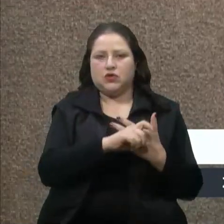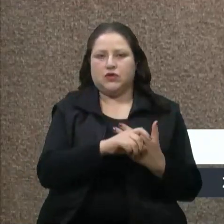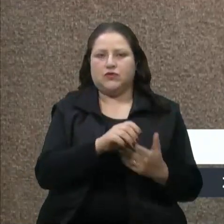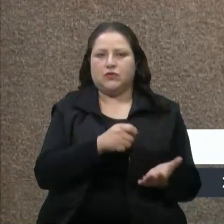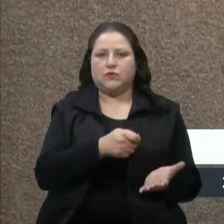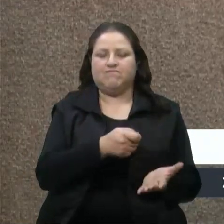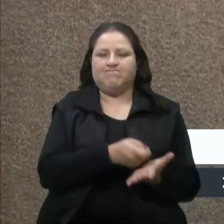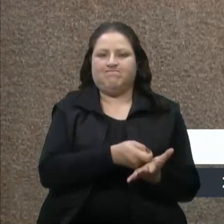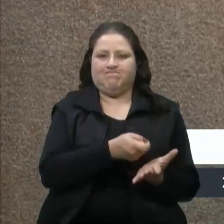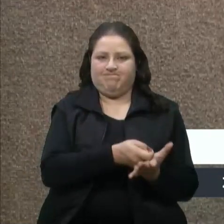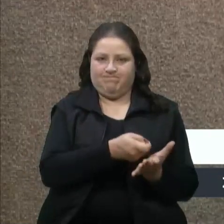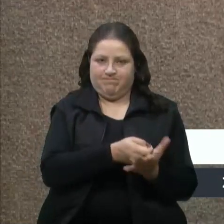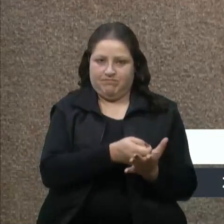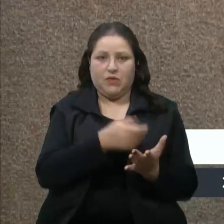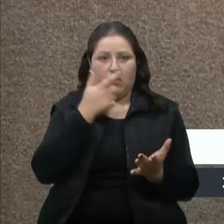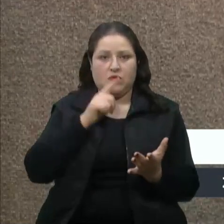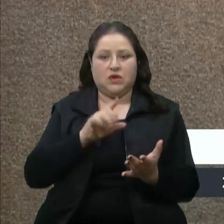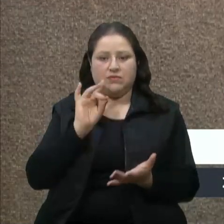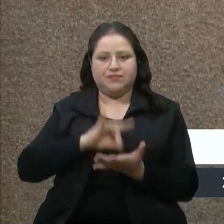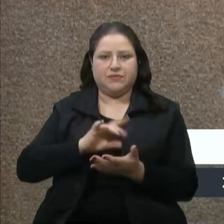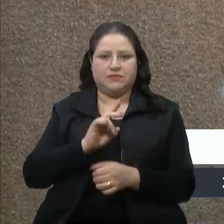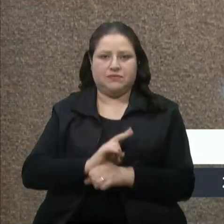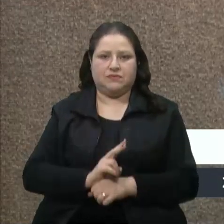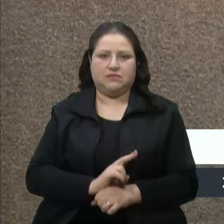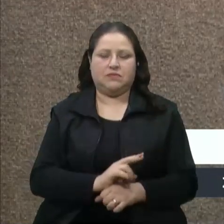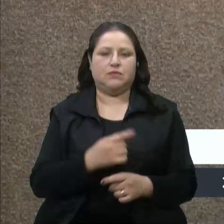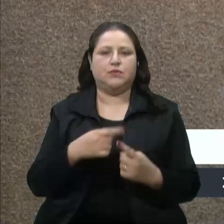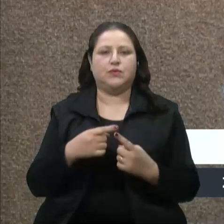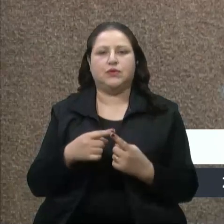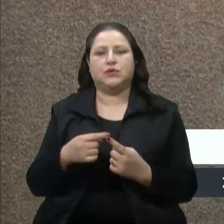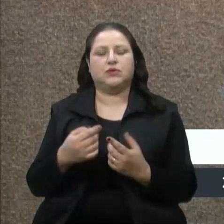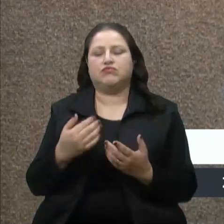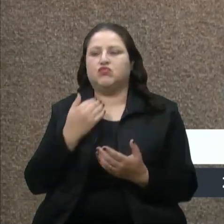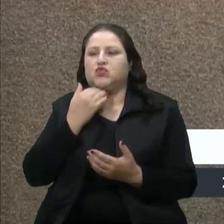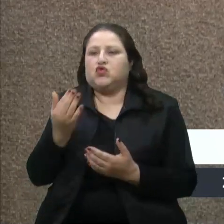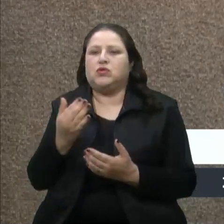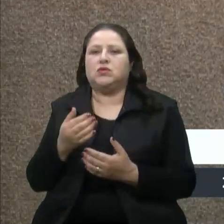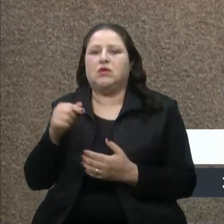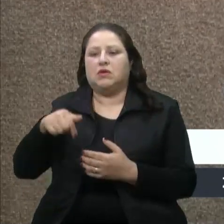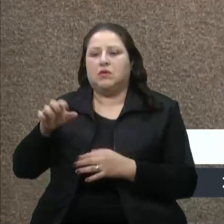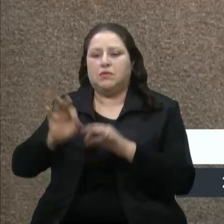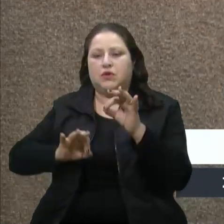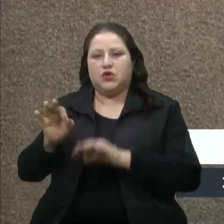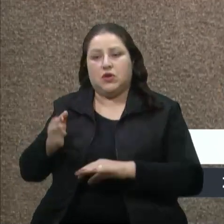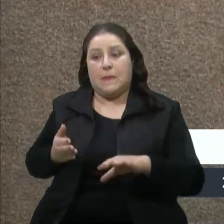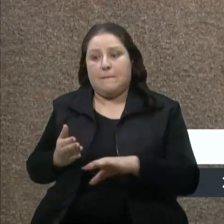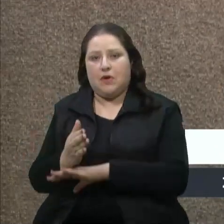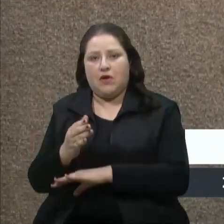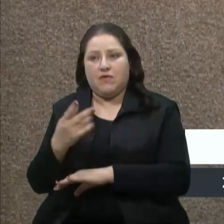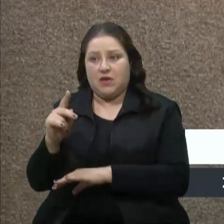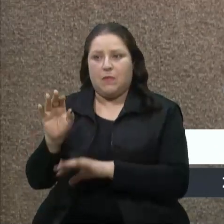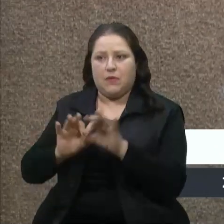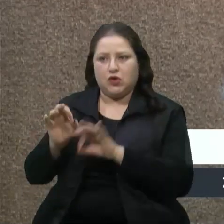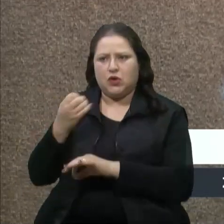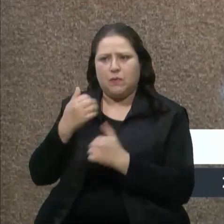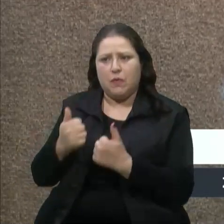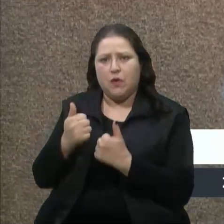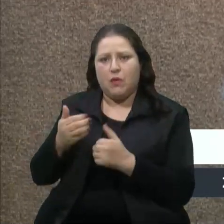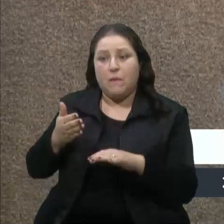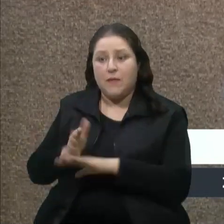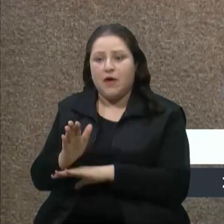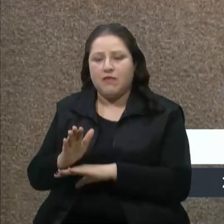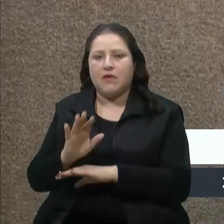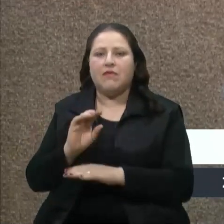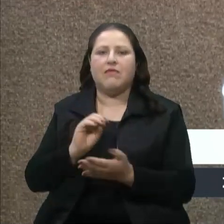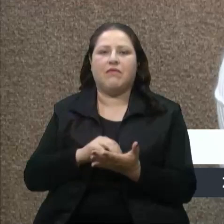para que haja a fiscalização. Porque não adianta a gente aprovar um projeto tão bom quanto o seu e não haver uma